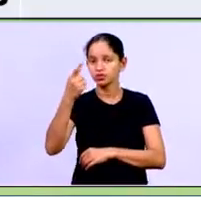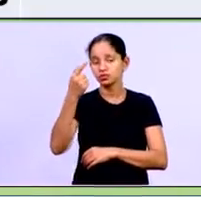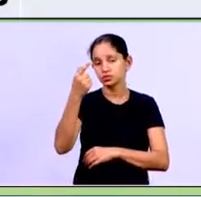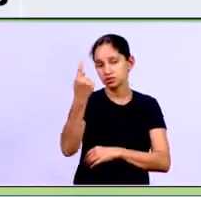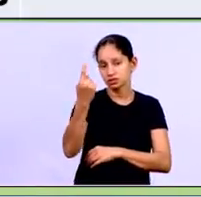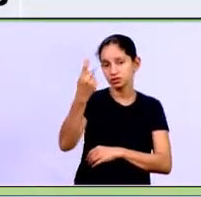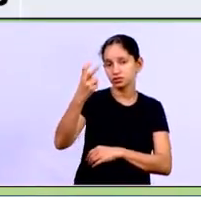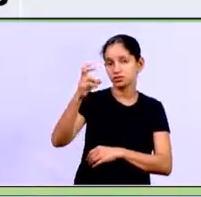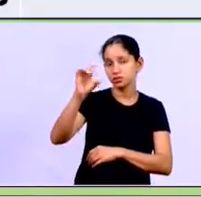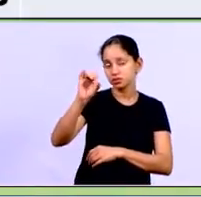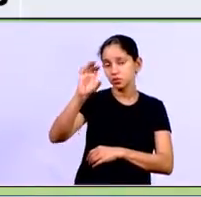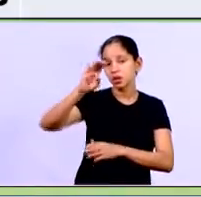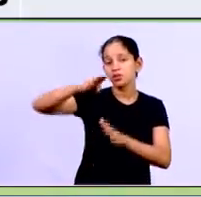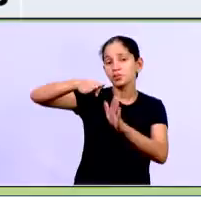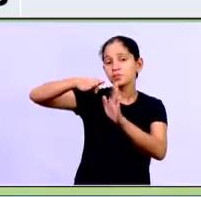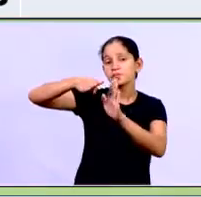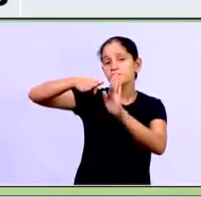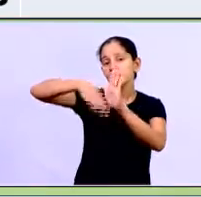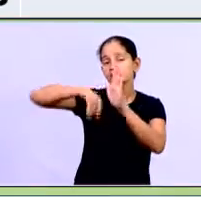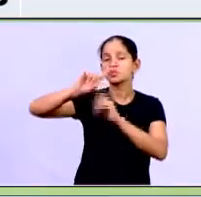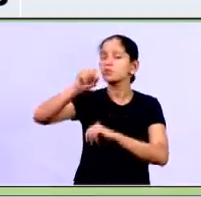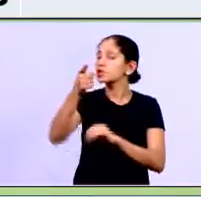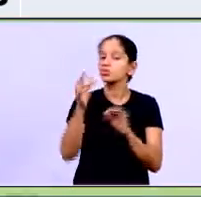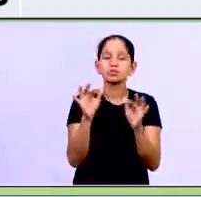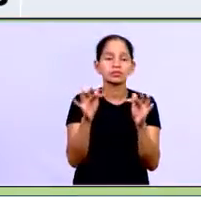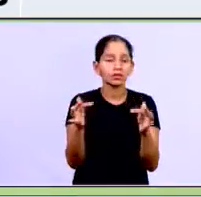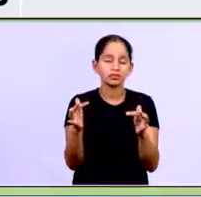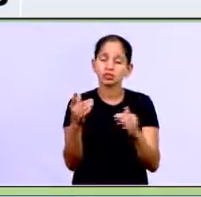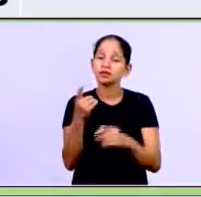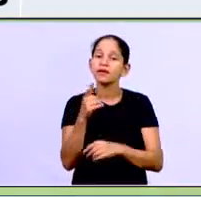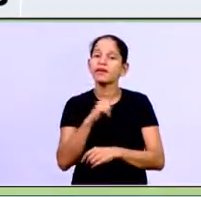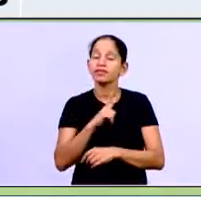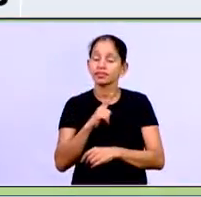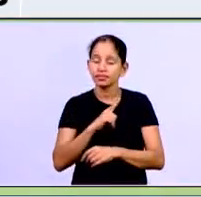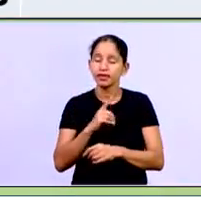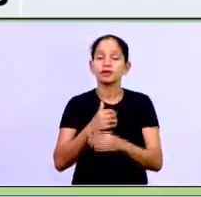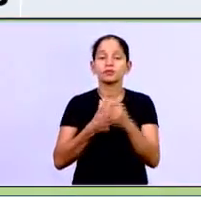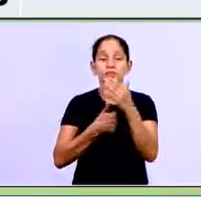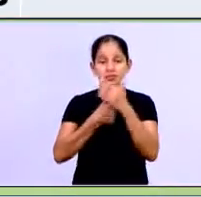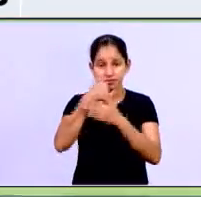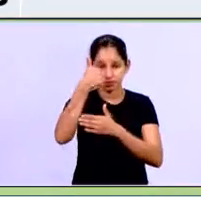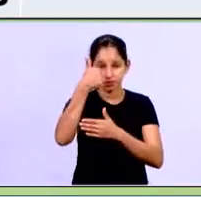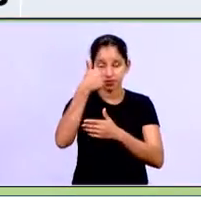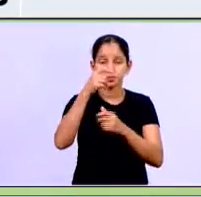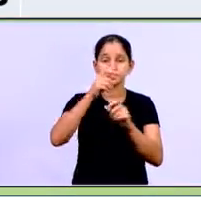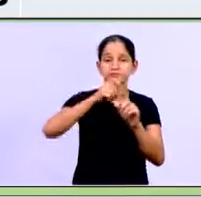3.154 menos 1.000. E aí eu vou ver que no primeiro mês,